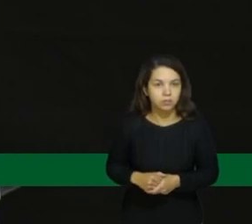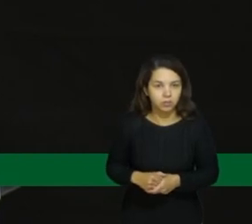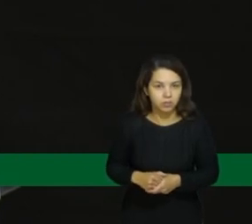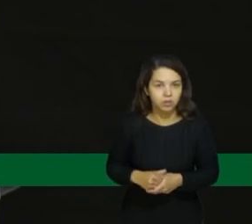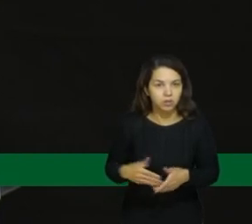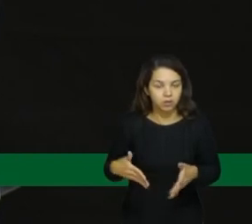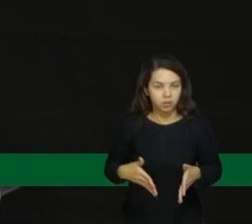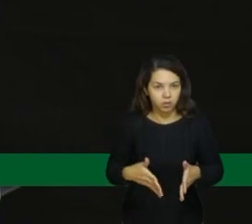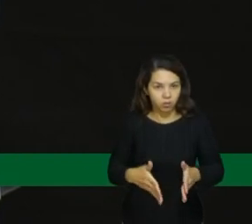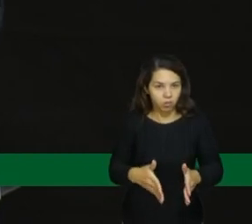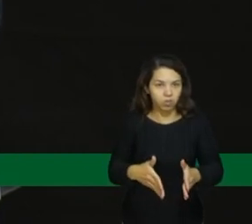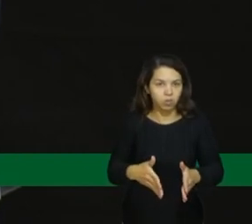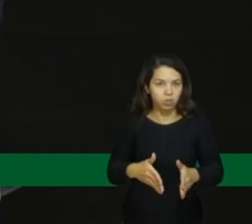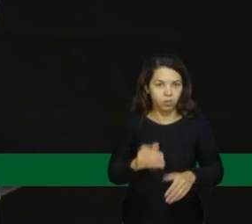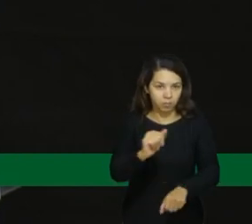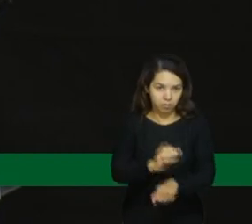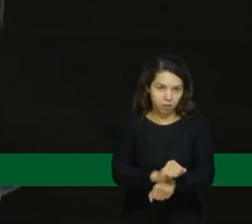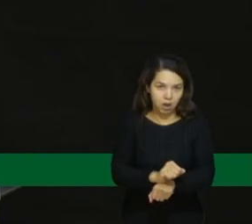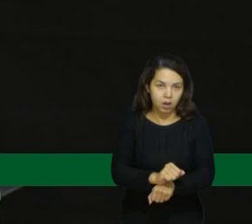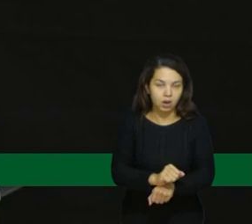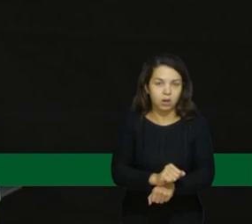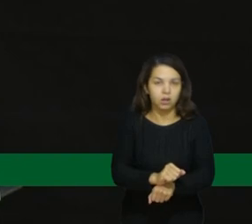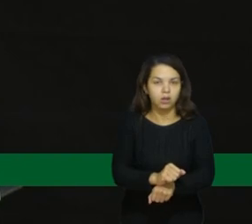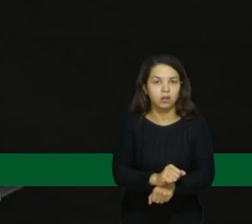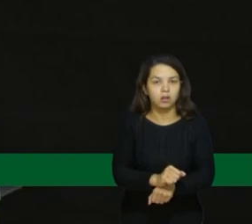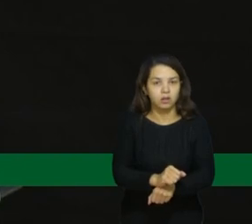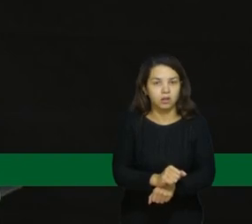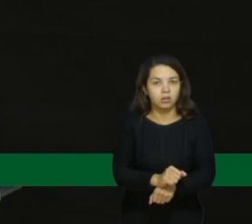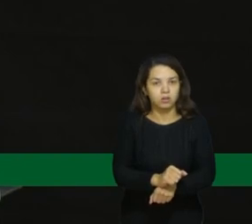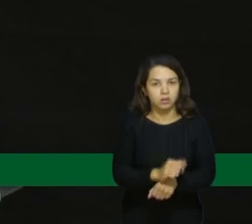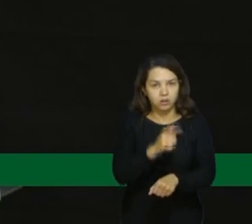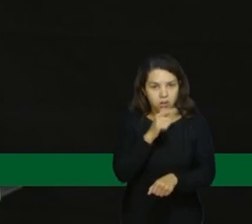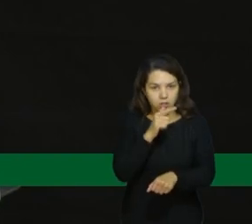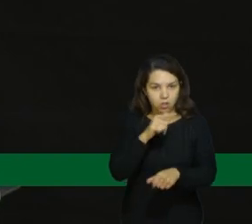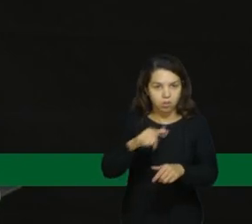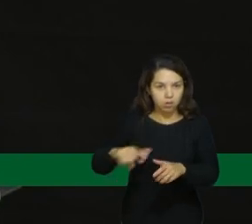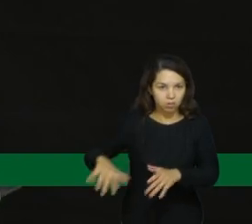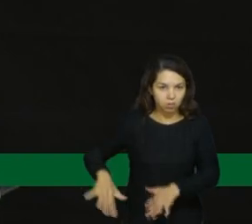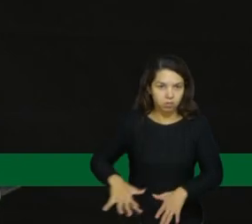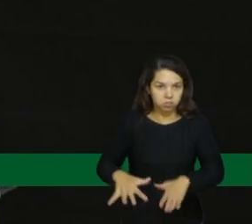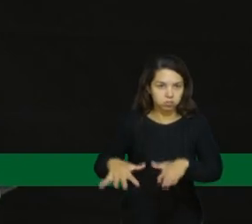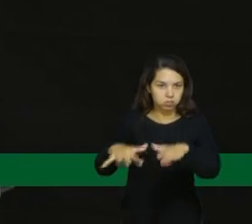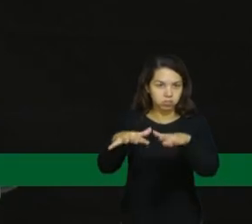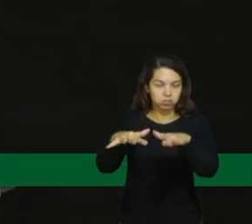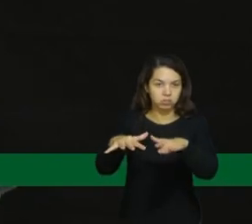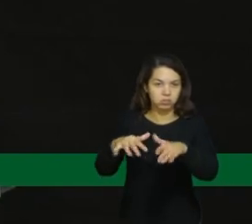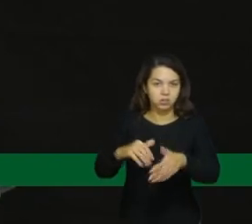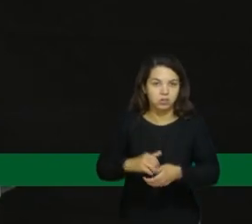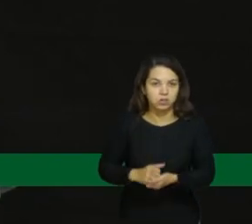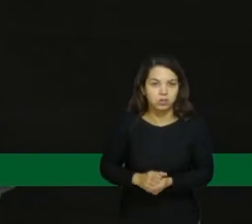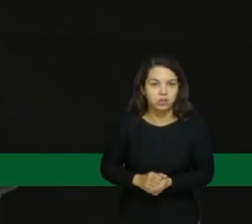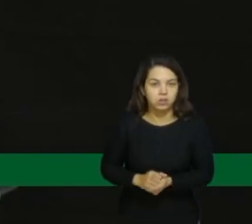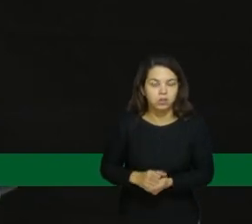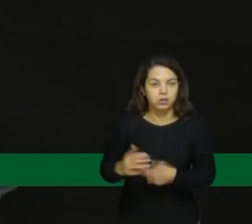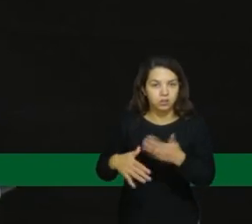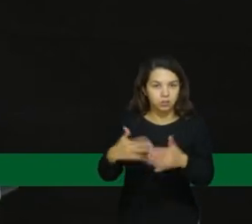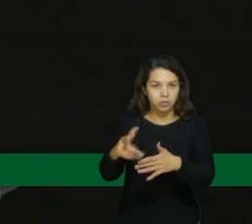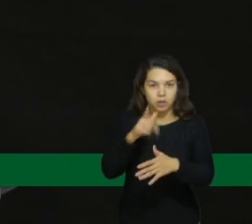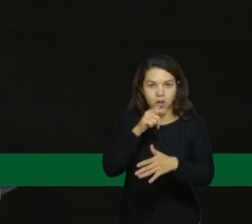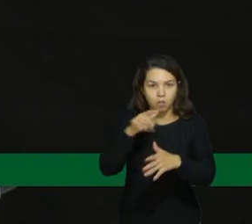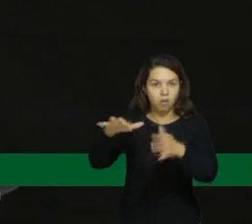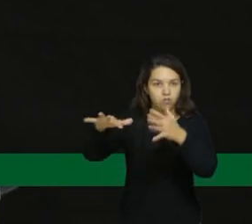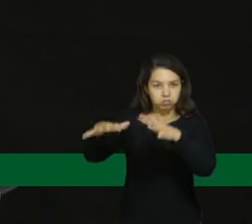nesses momentos episódicos em que você tem a alta do nível do rio, passa a cheia do rio, as equipes